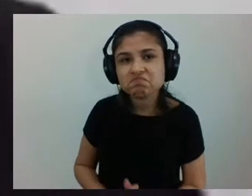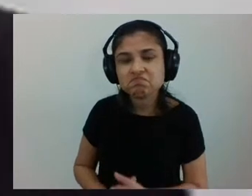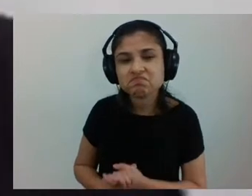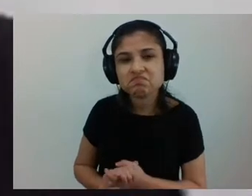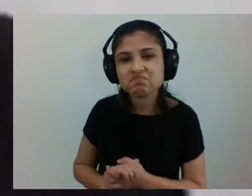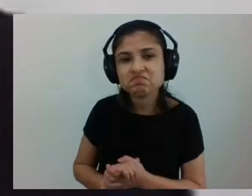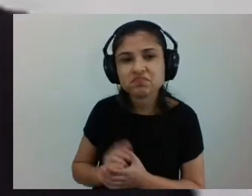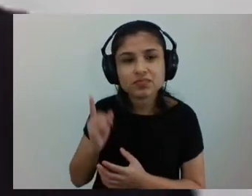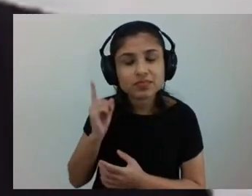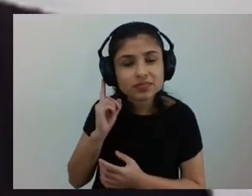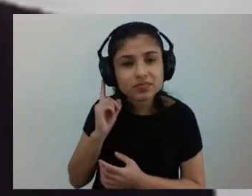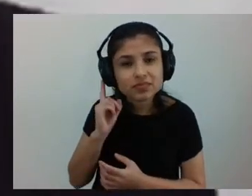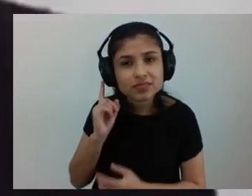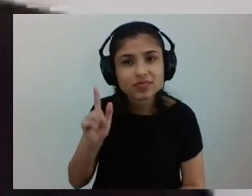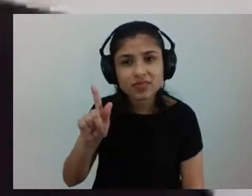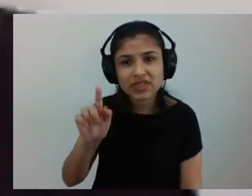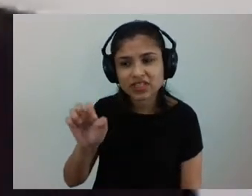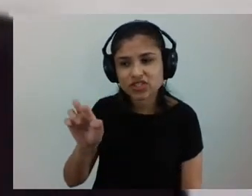Gerson.